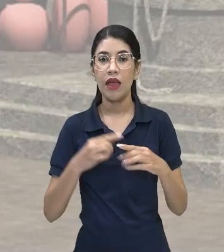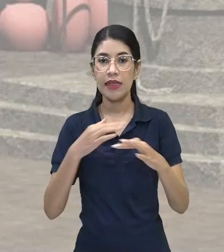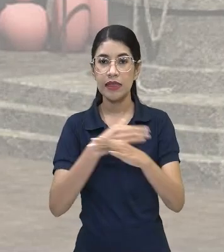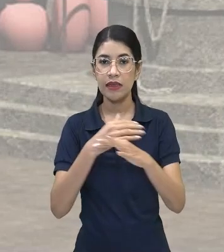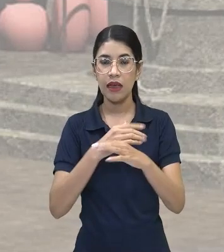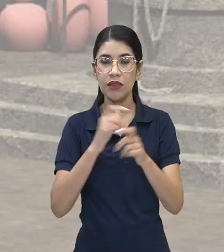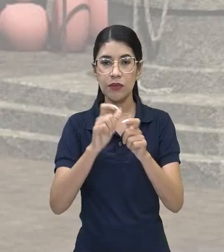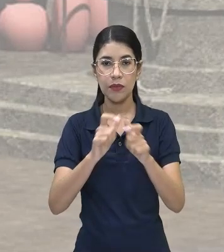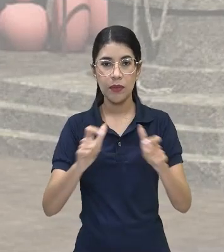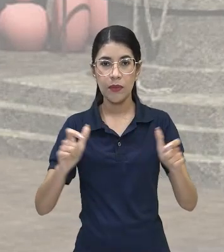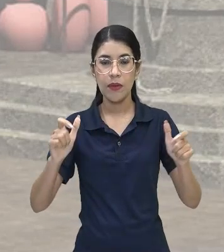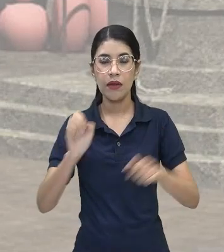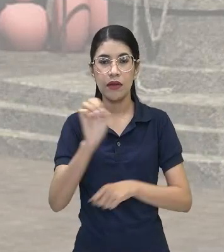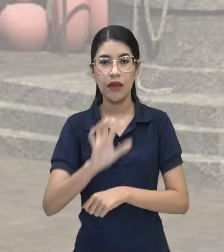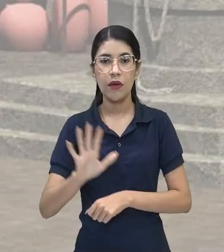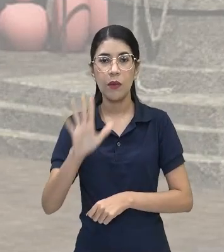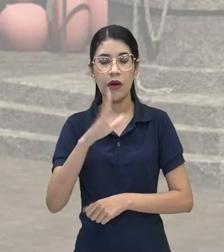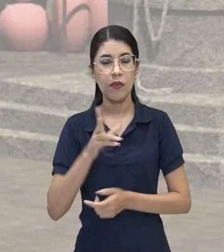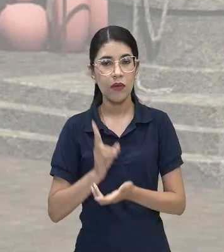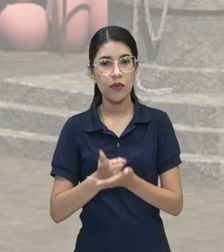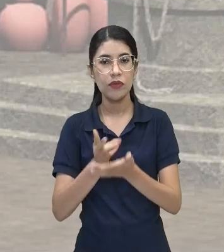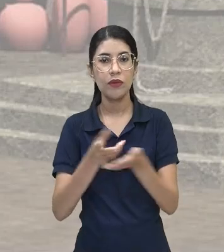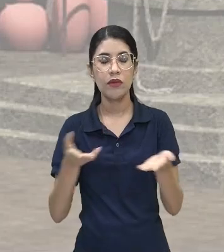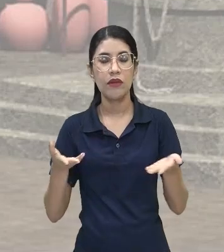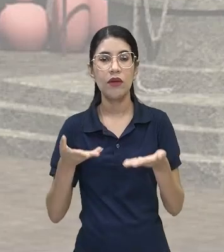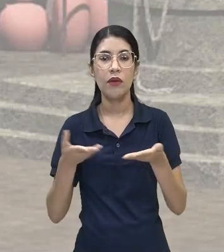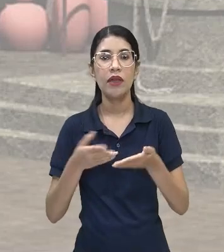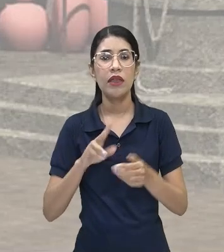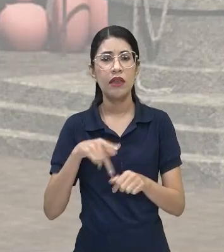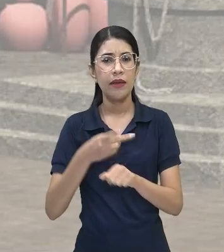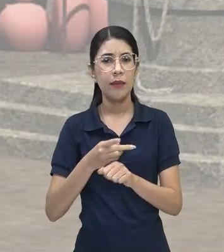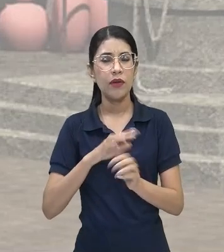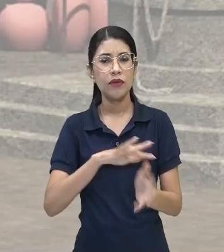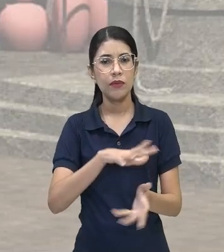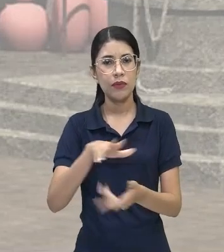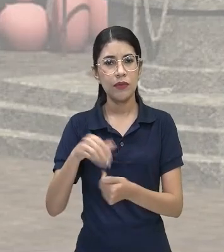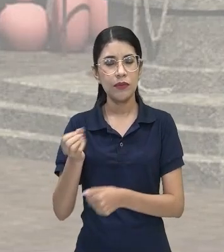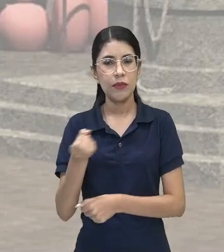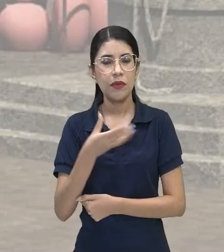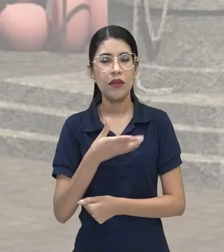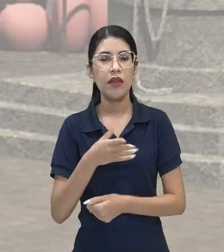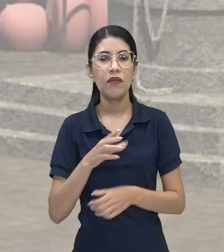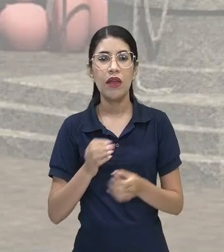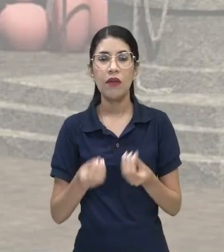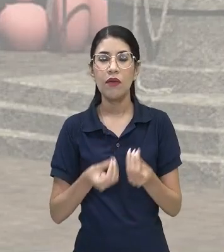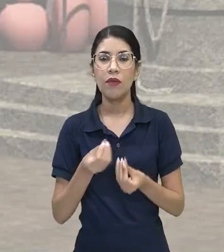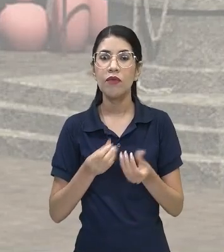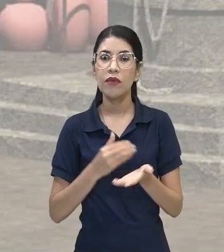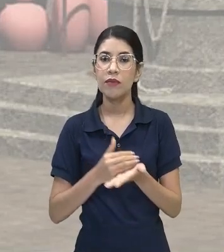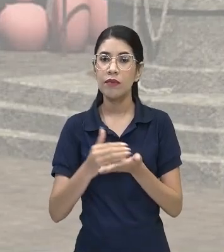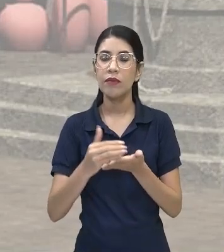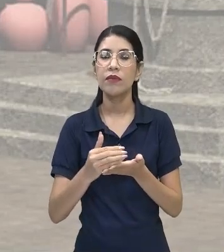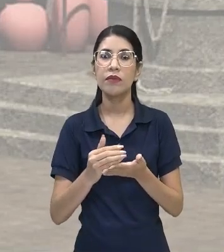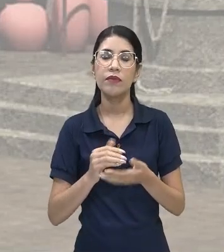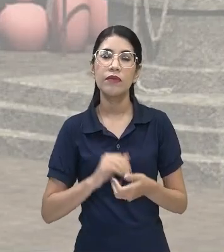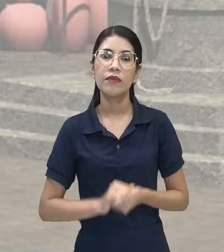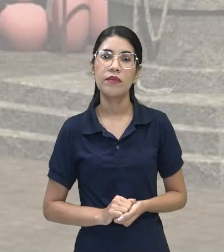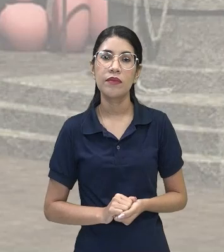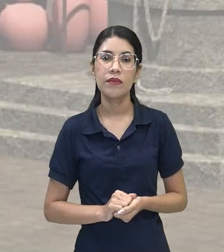da Europa, ela vem para ficar. A gente vai entender posteriormente que o mundo moderno vai surgir a partir de